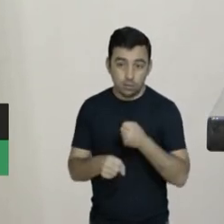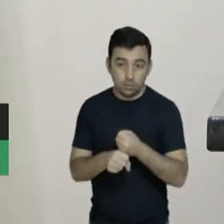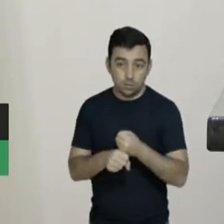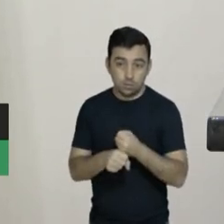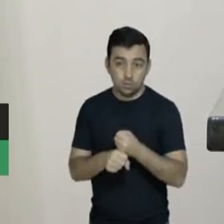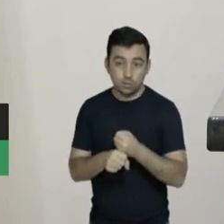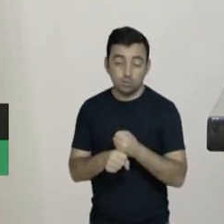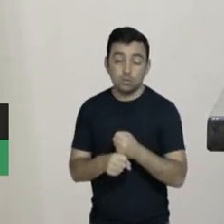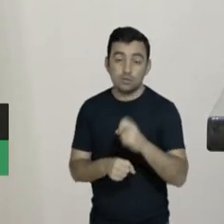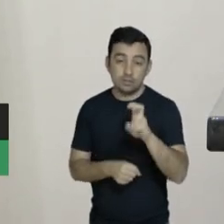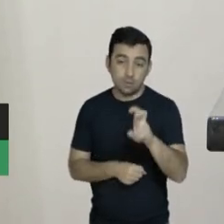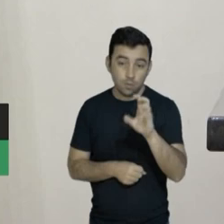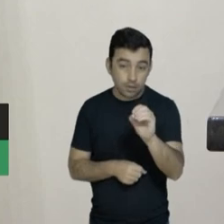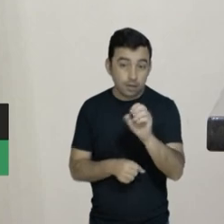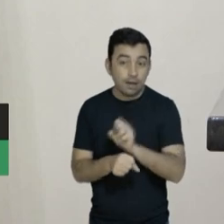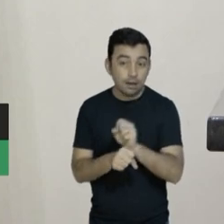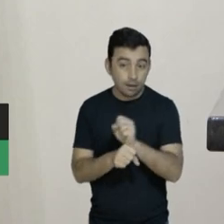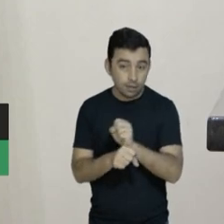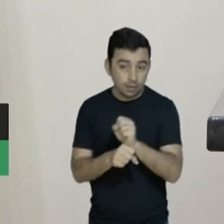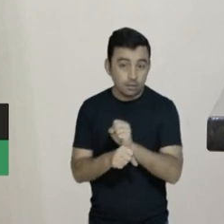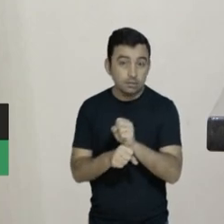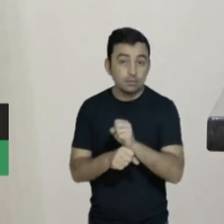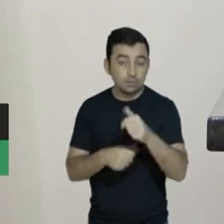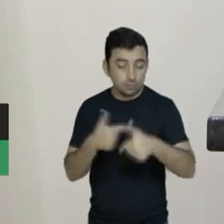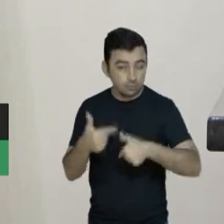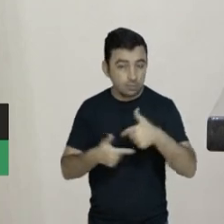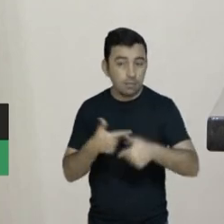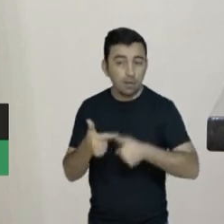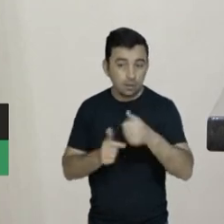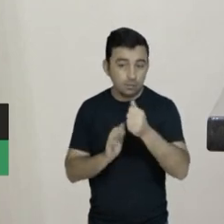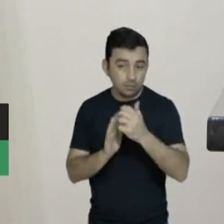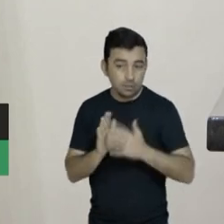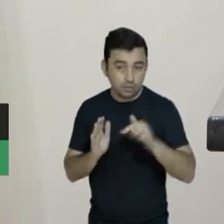comemora os 50 anos de atividade imobiliária em Santa Catarina,